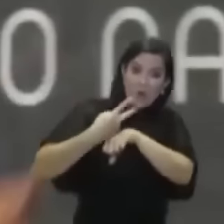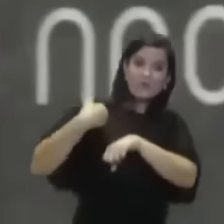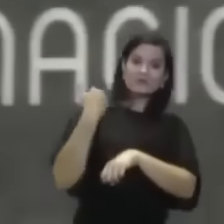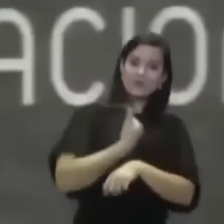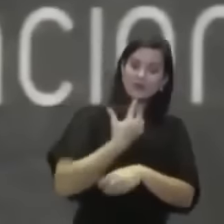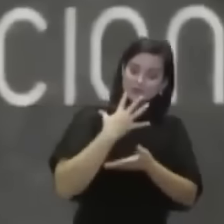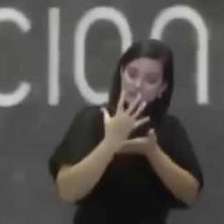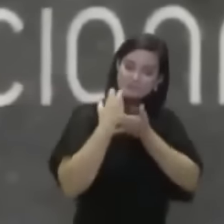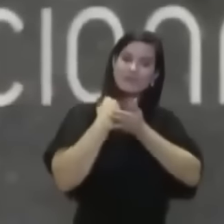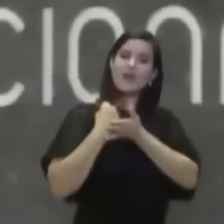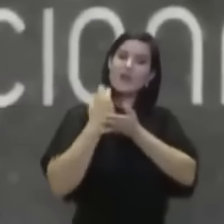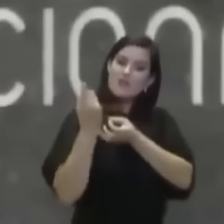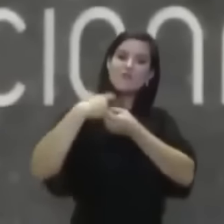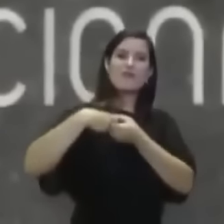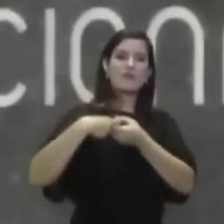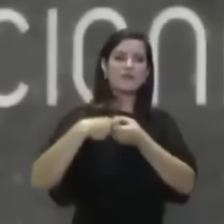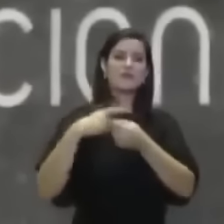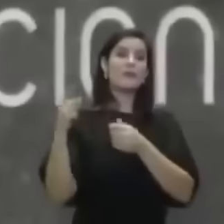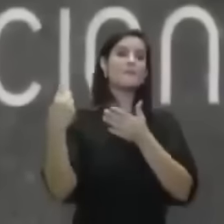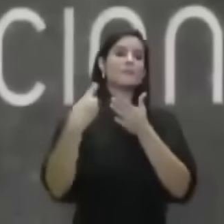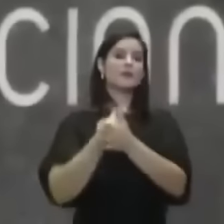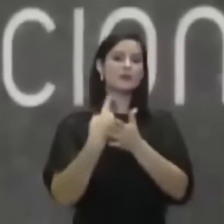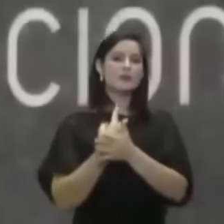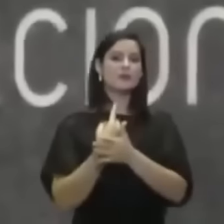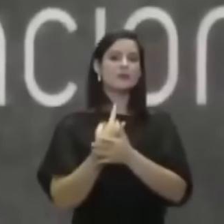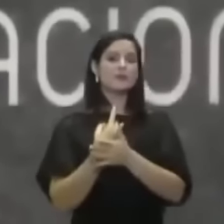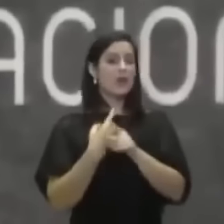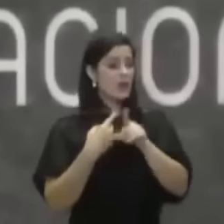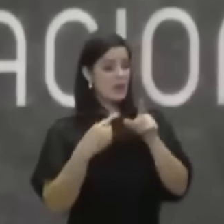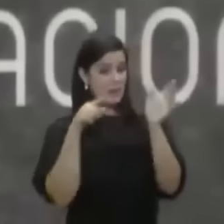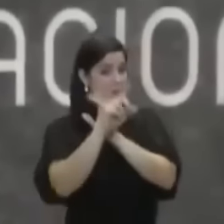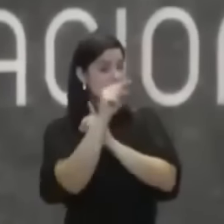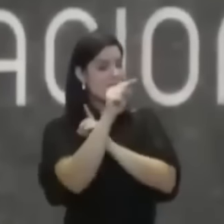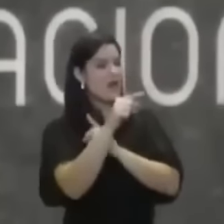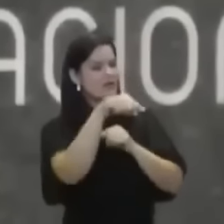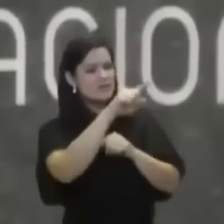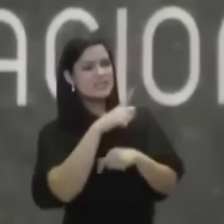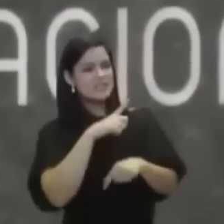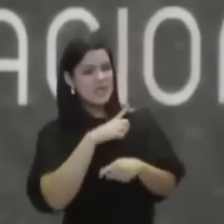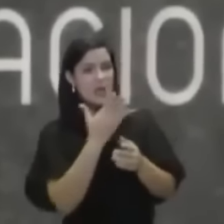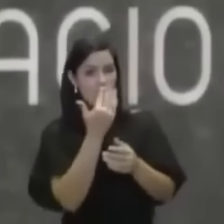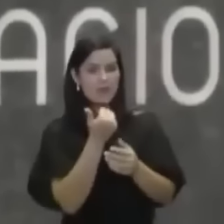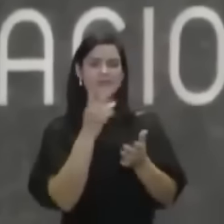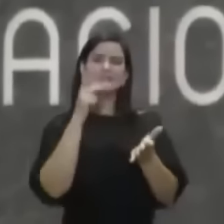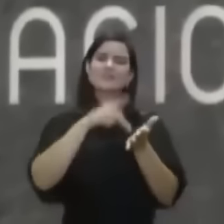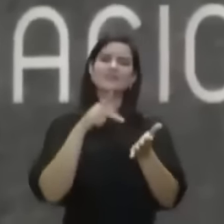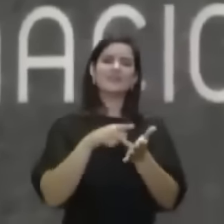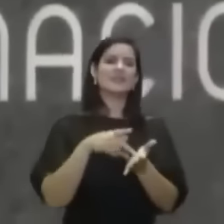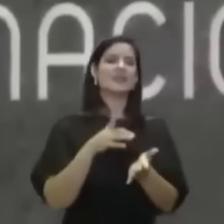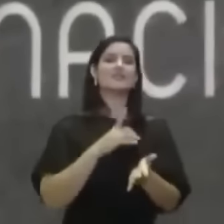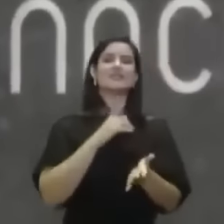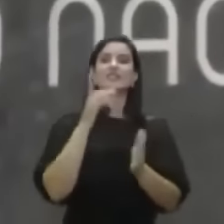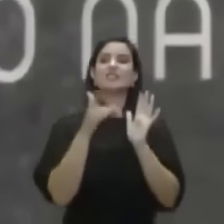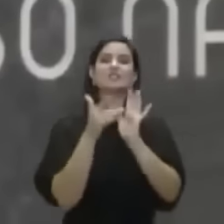nos restaurar, e Ele pergunta: tendes aí alguma coisa de comer? É claro que Jesus não está buscando uma informação para